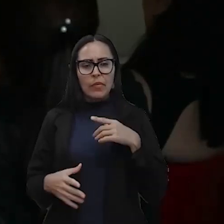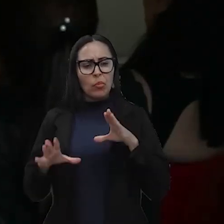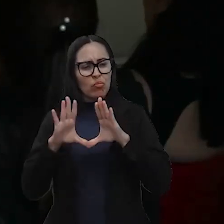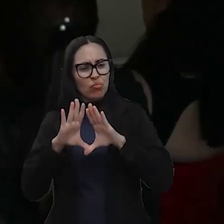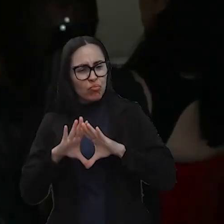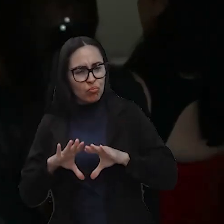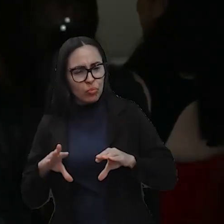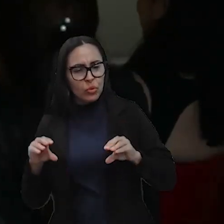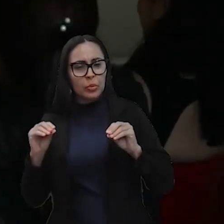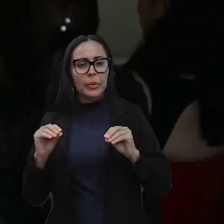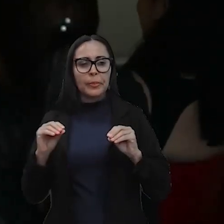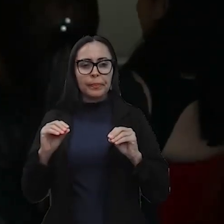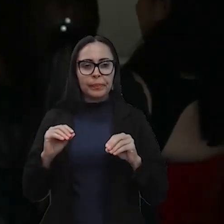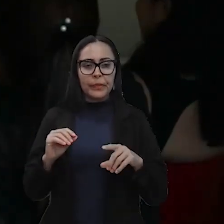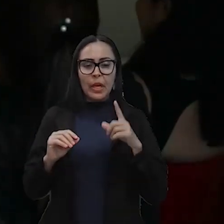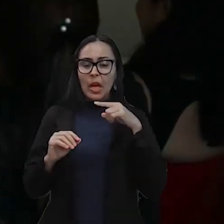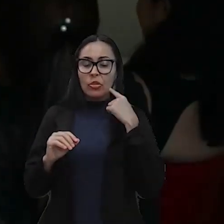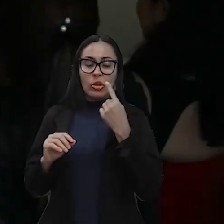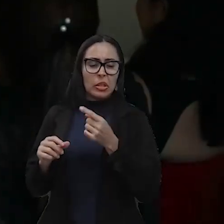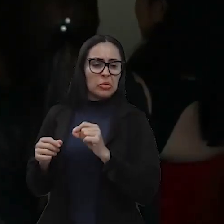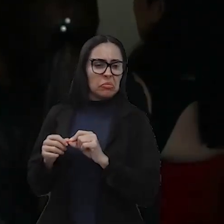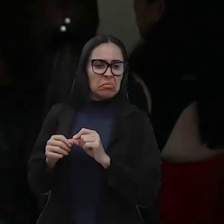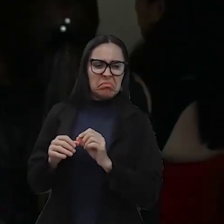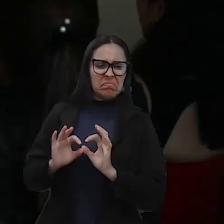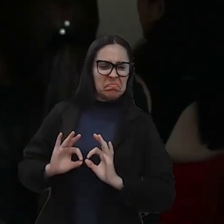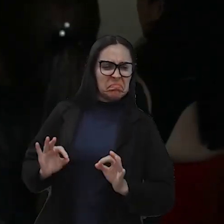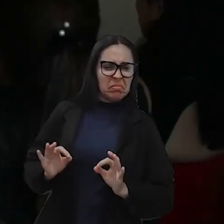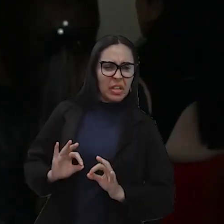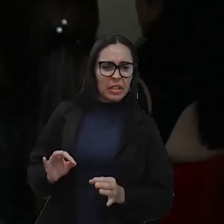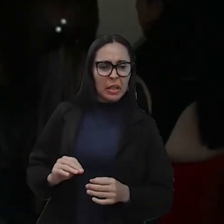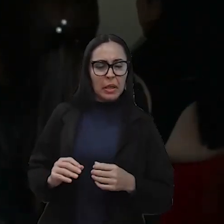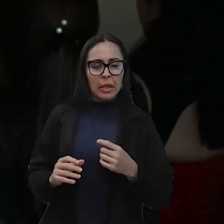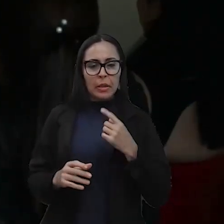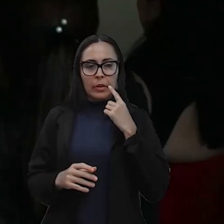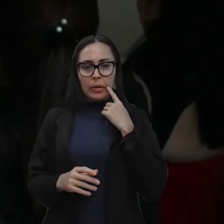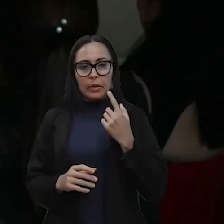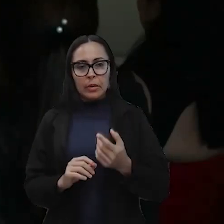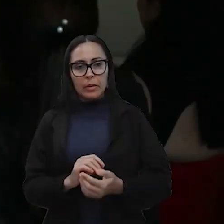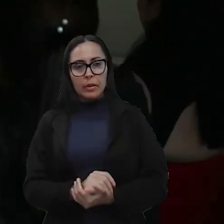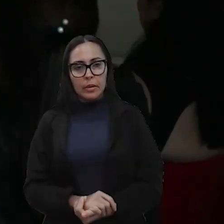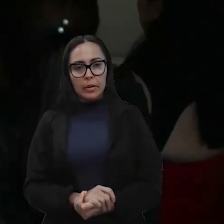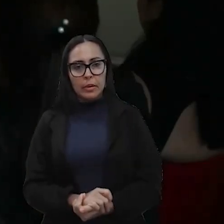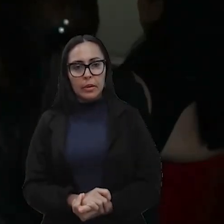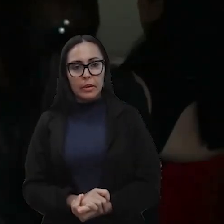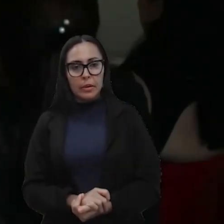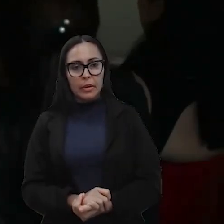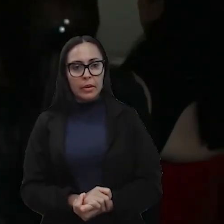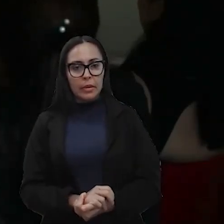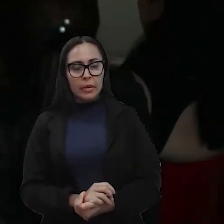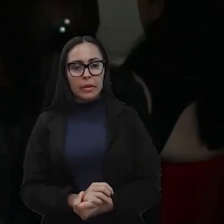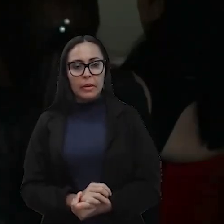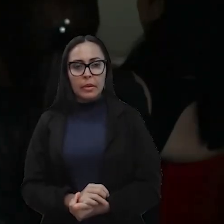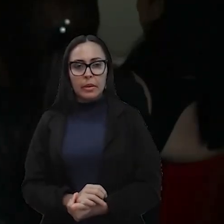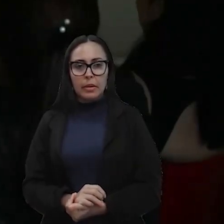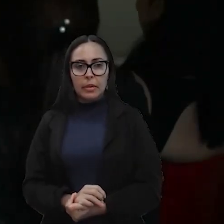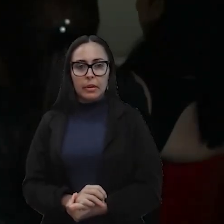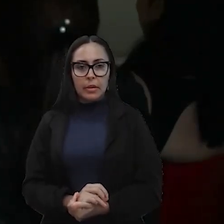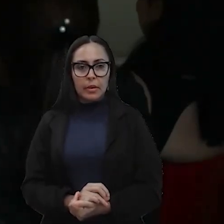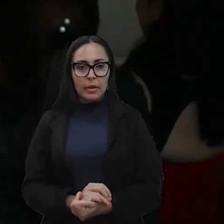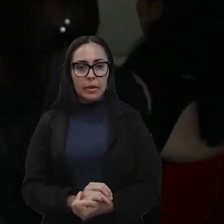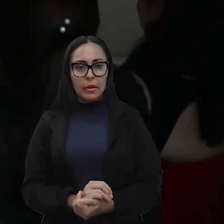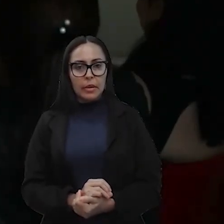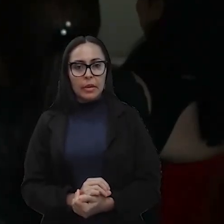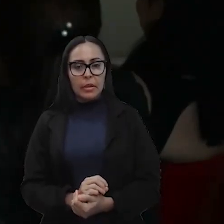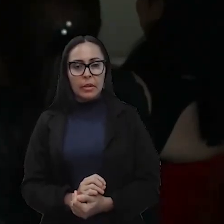que fazer, né? A gente tem que dar um mimo, fazer um agrado, como a gente faz para os homens aí, mas se eles quiserem ir, tá no tempo